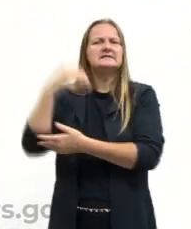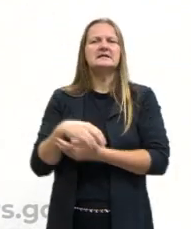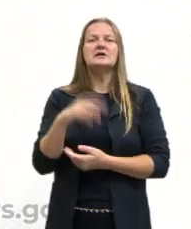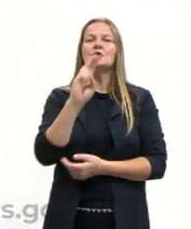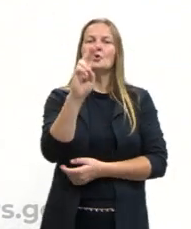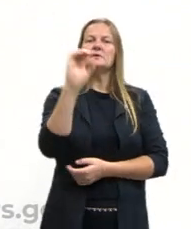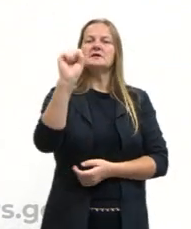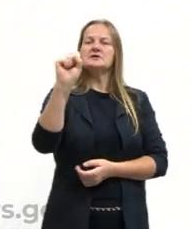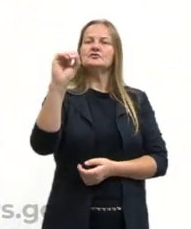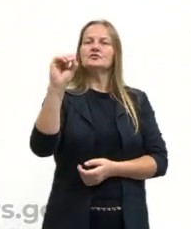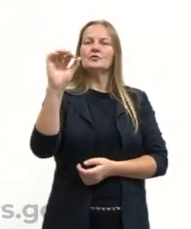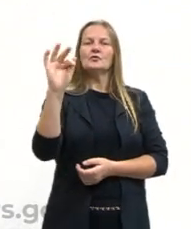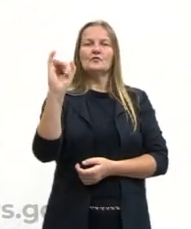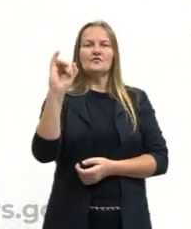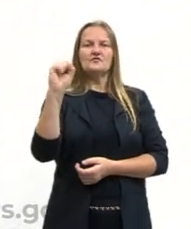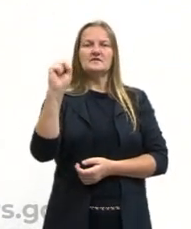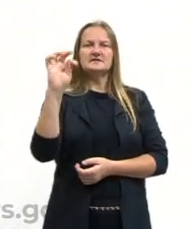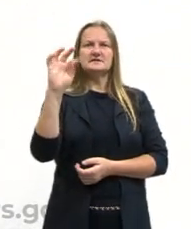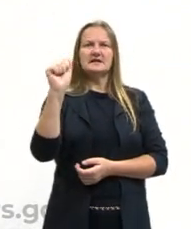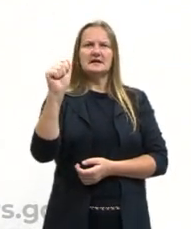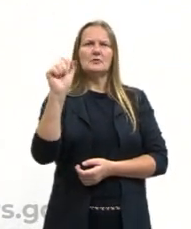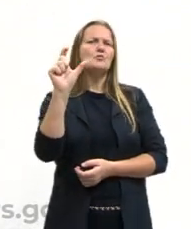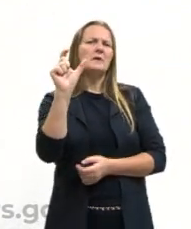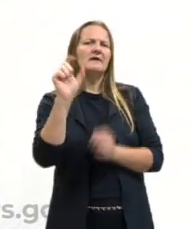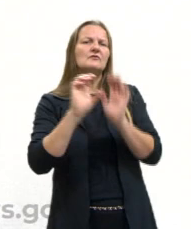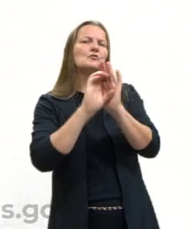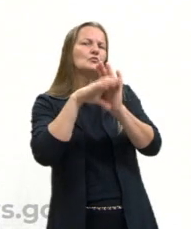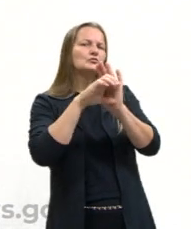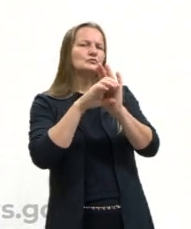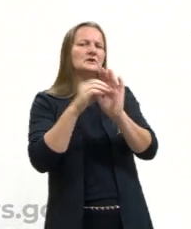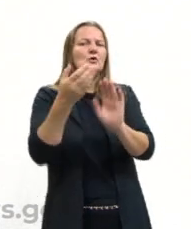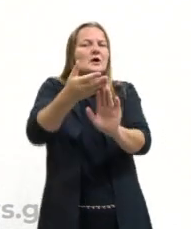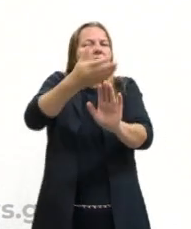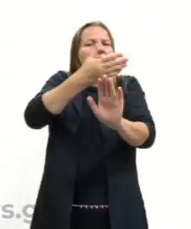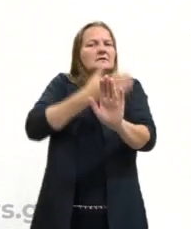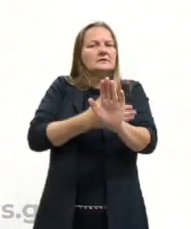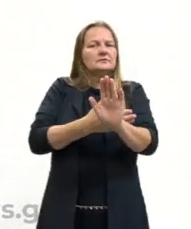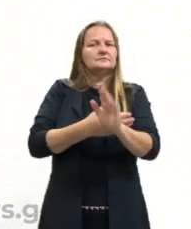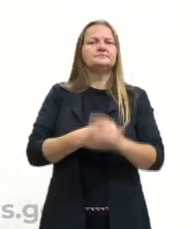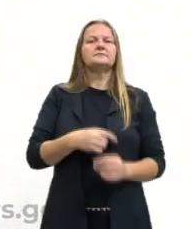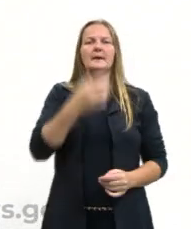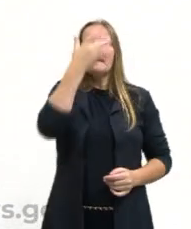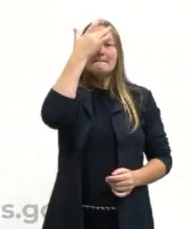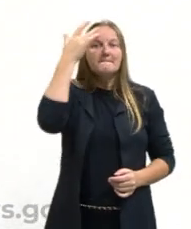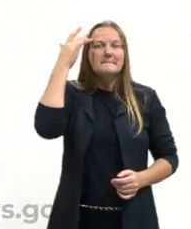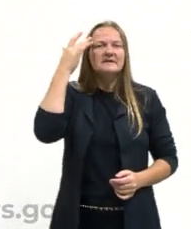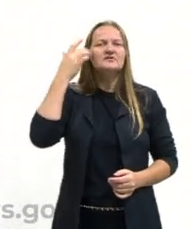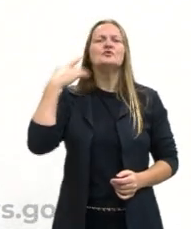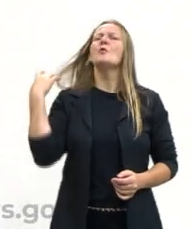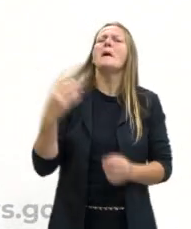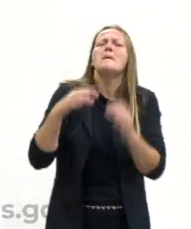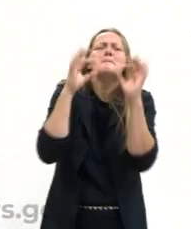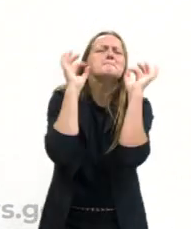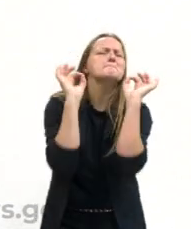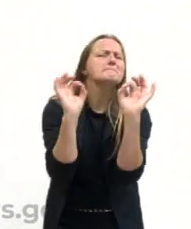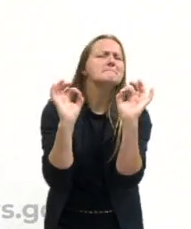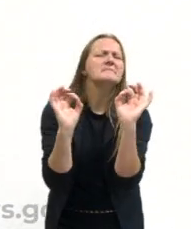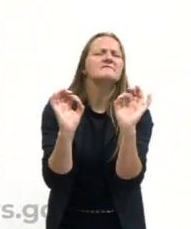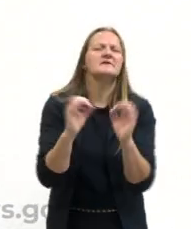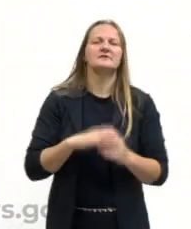sofista Ela ela advém um pouco antes era a pessoa que fazia algo bem feito